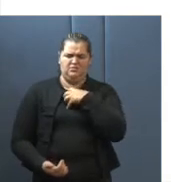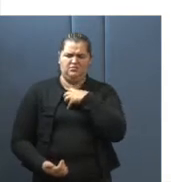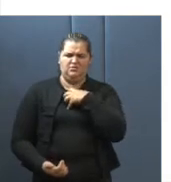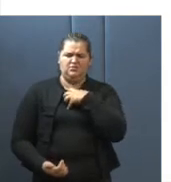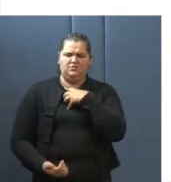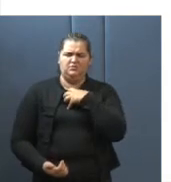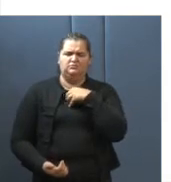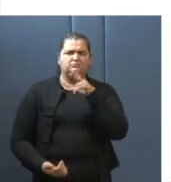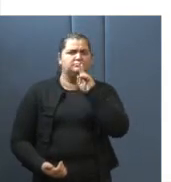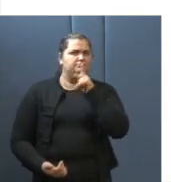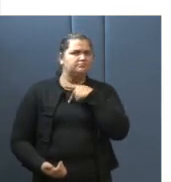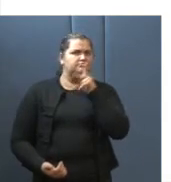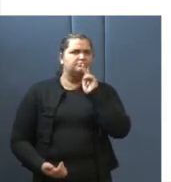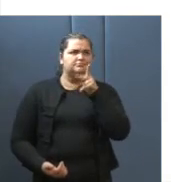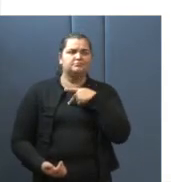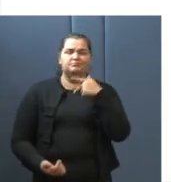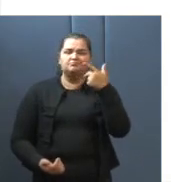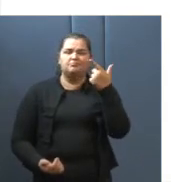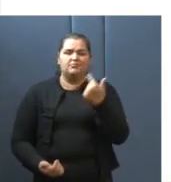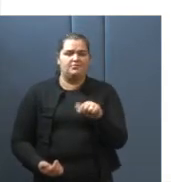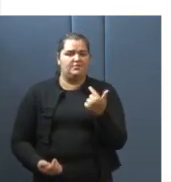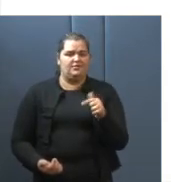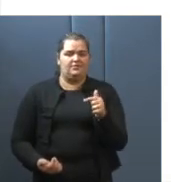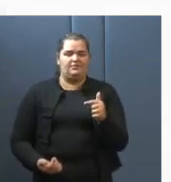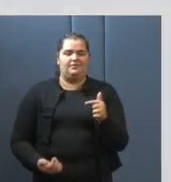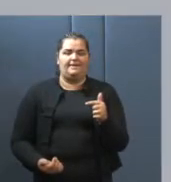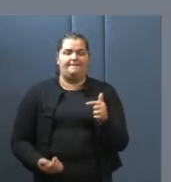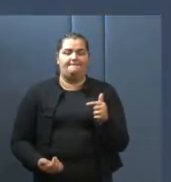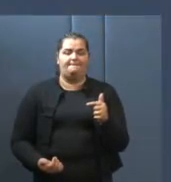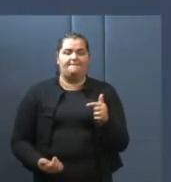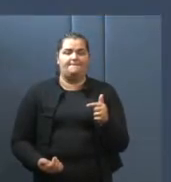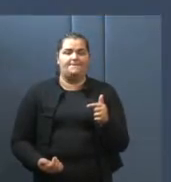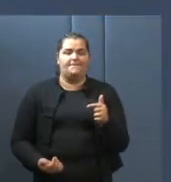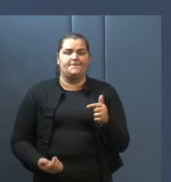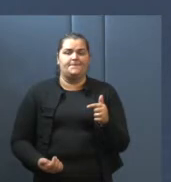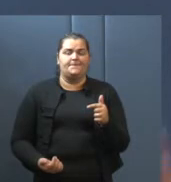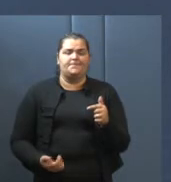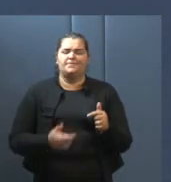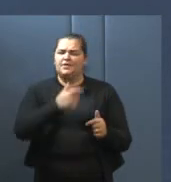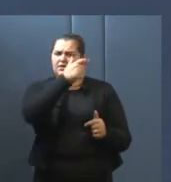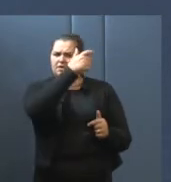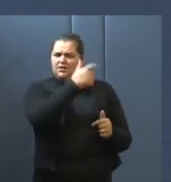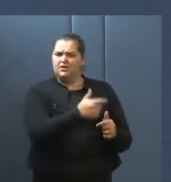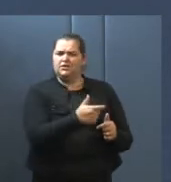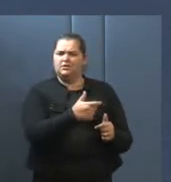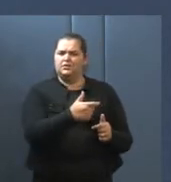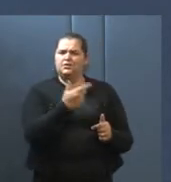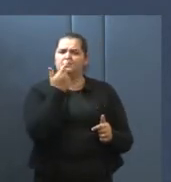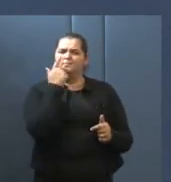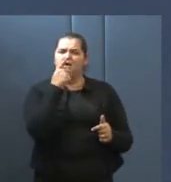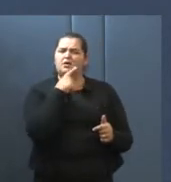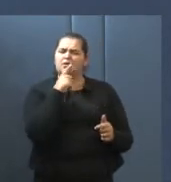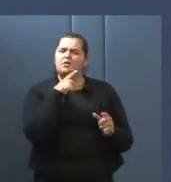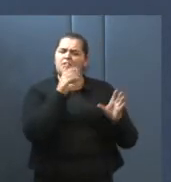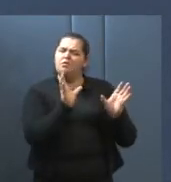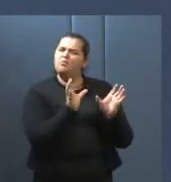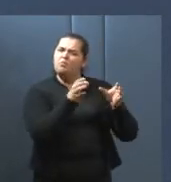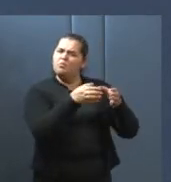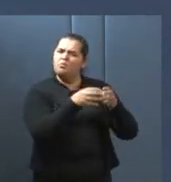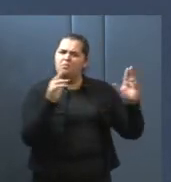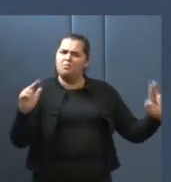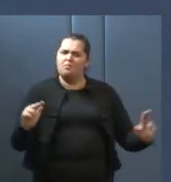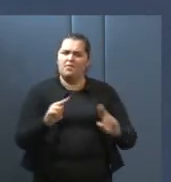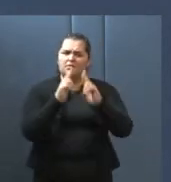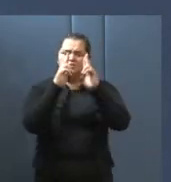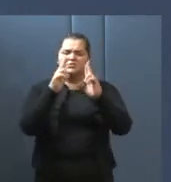que segue outro rito procedimental, que não necessariamente é o foro, atualmente o Clube de Paris, ou mesmo